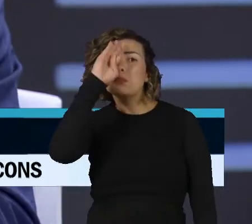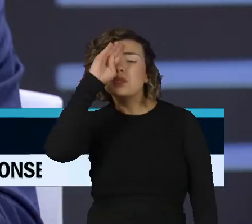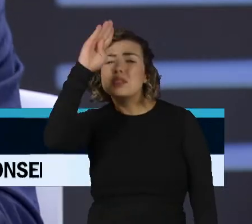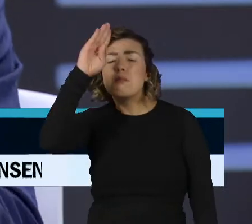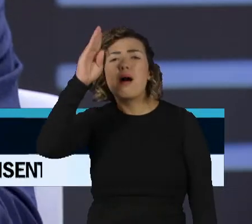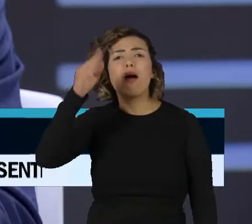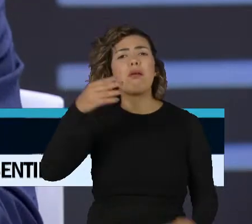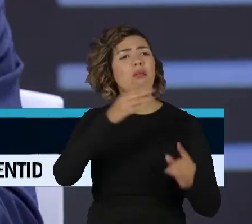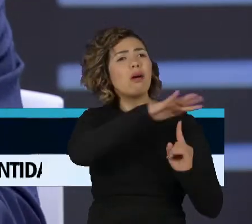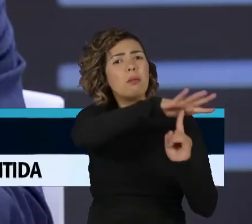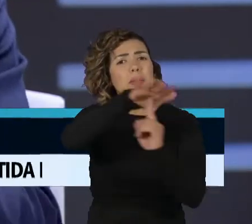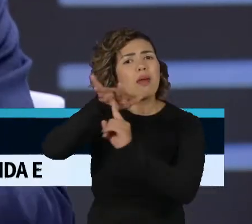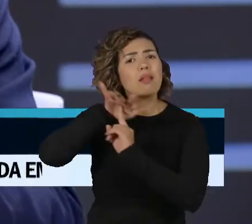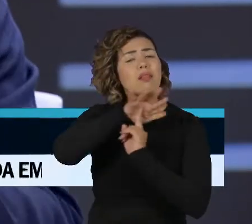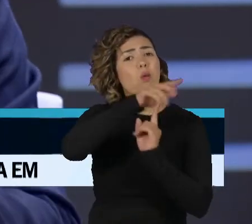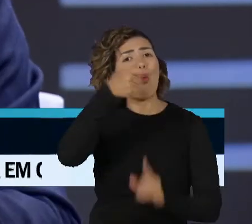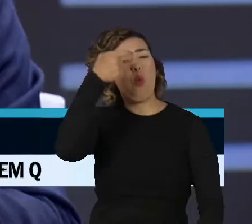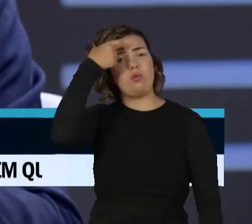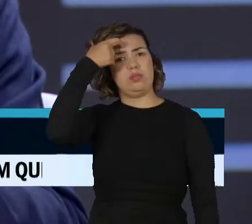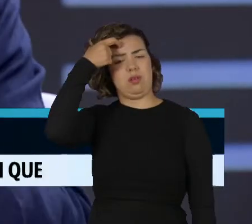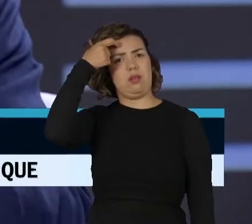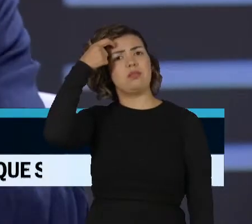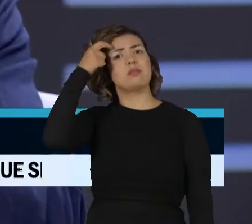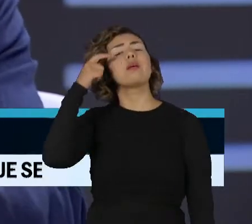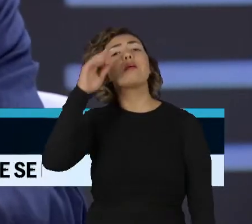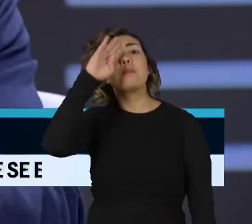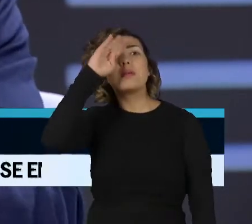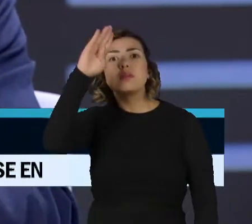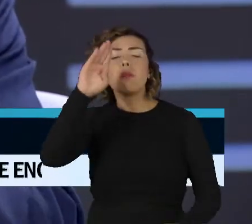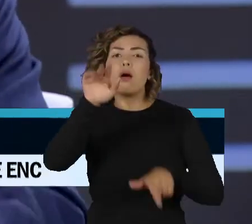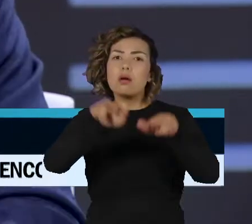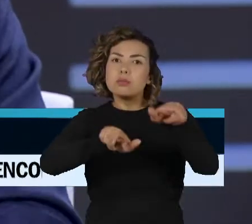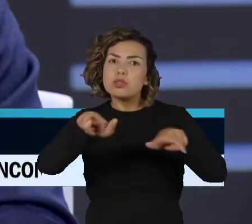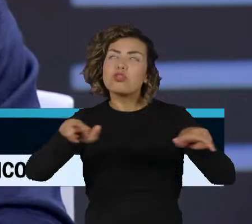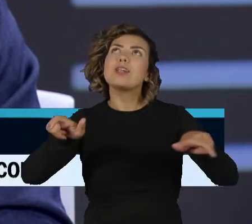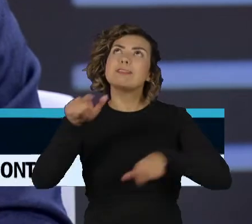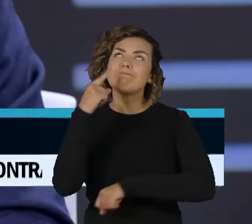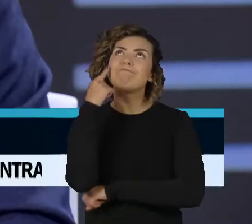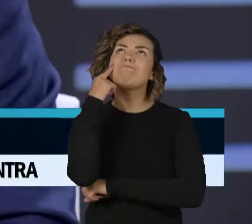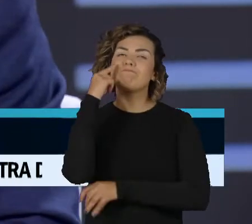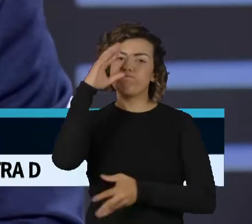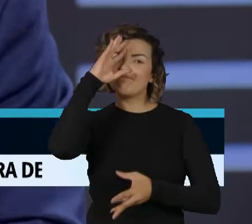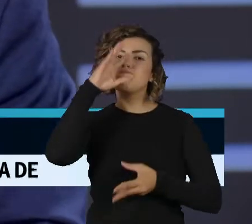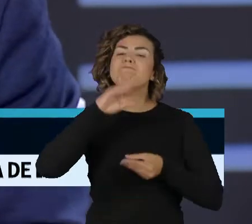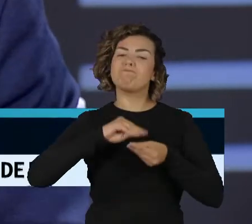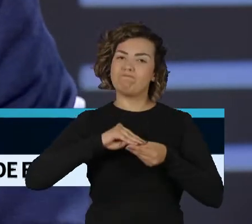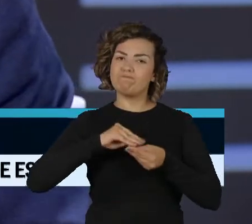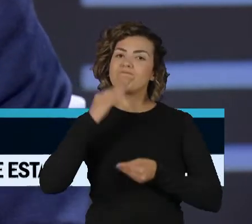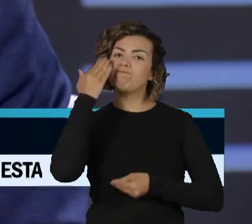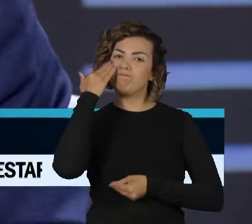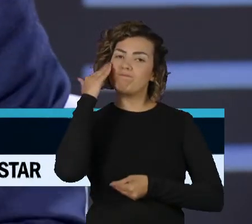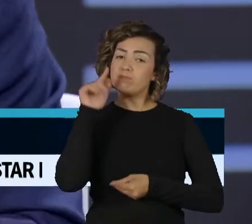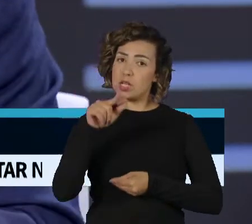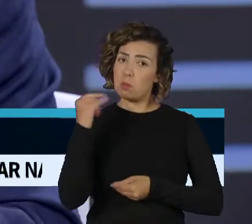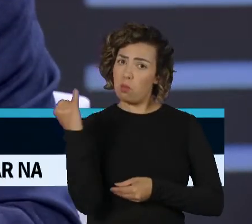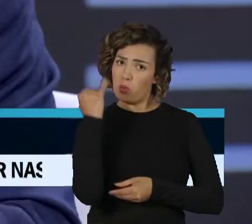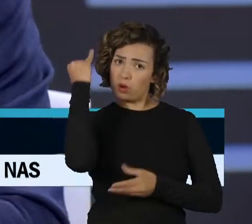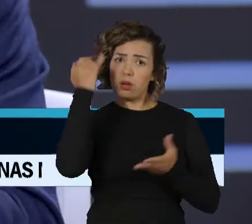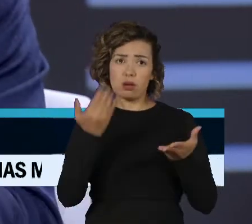consciência ambiental muito maior, para que o consumidor entenda a importância que o Fábio acaba de